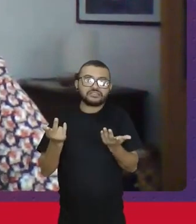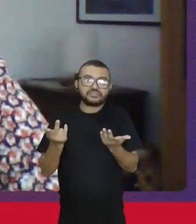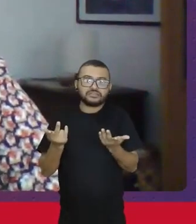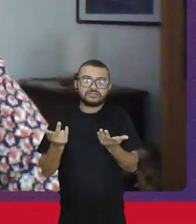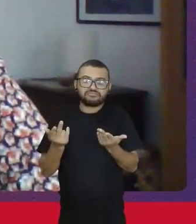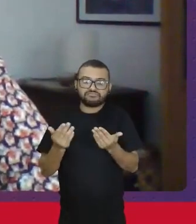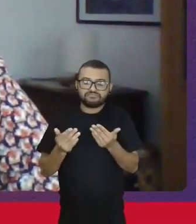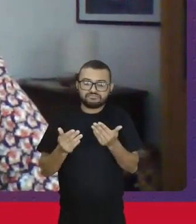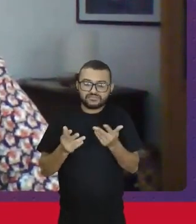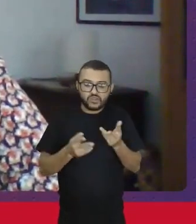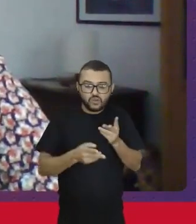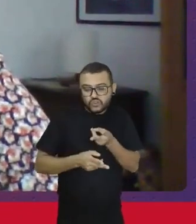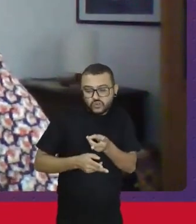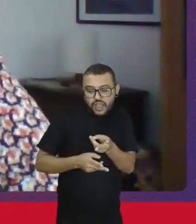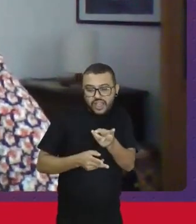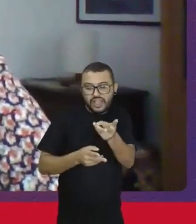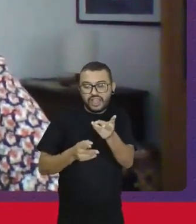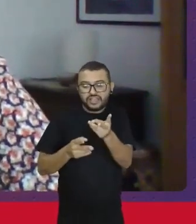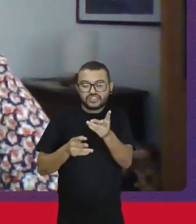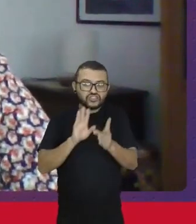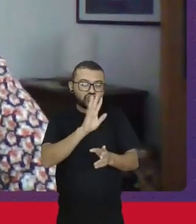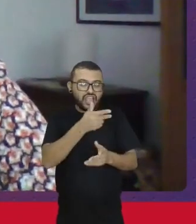das suas